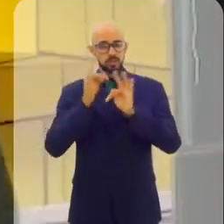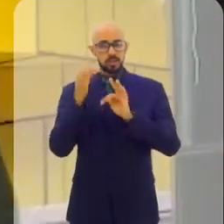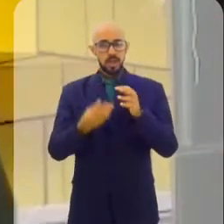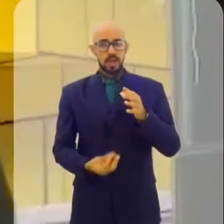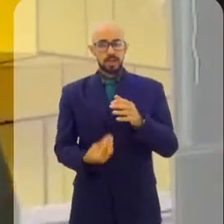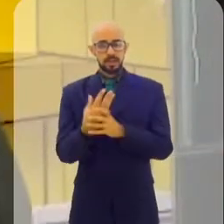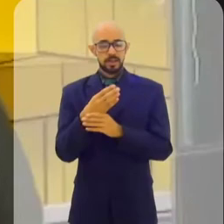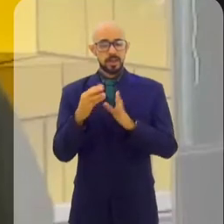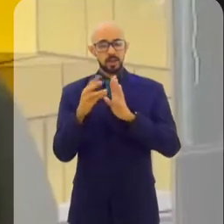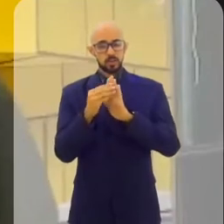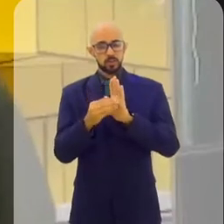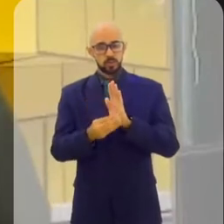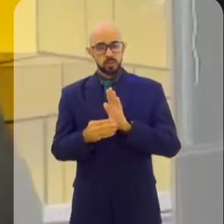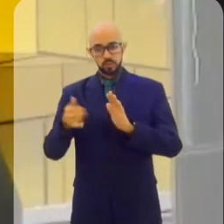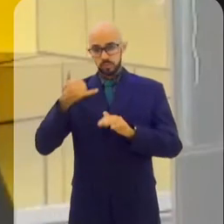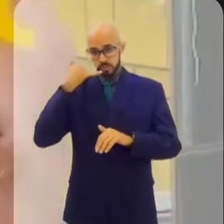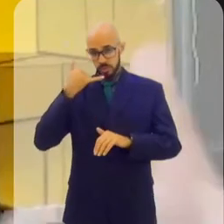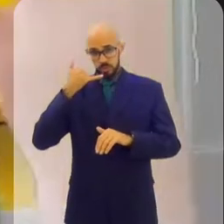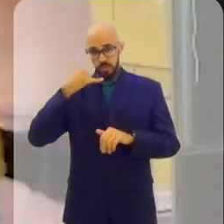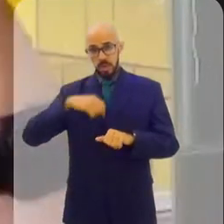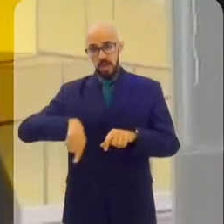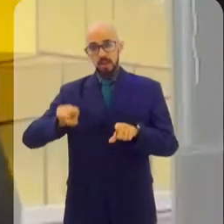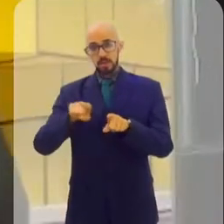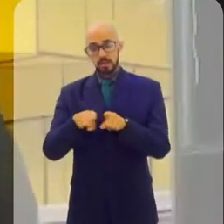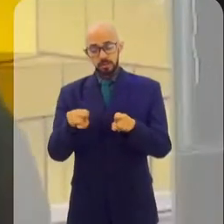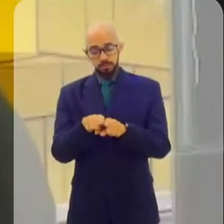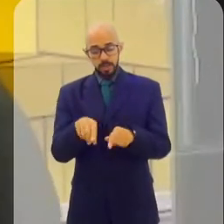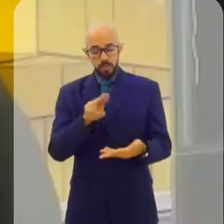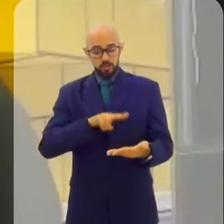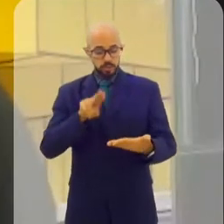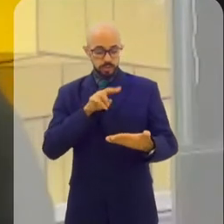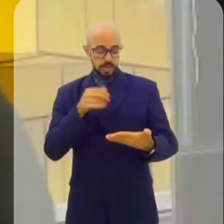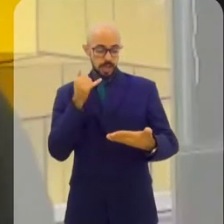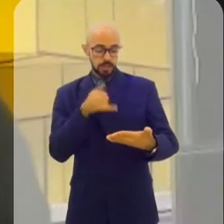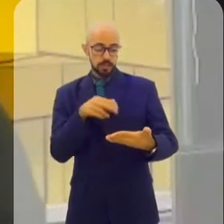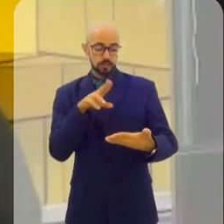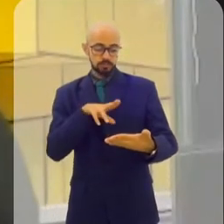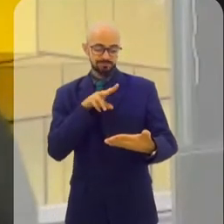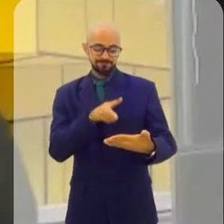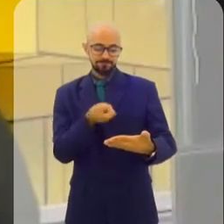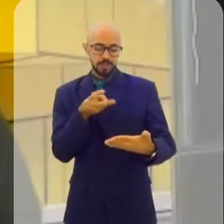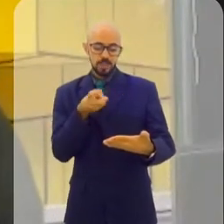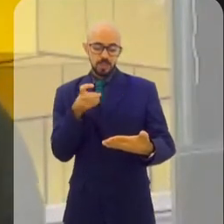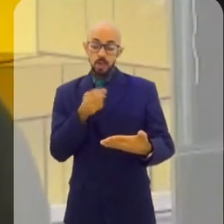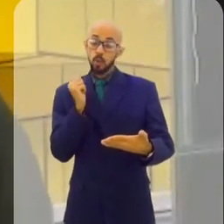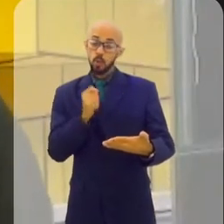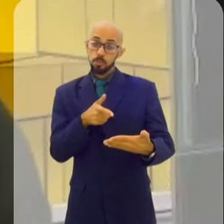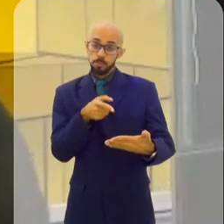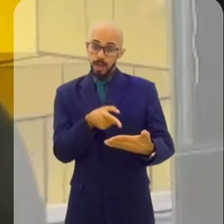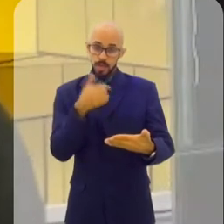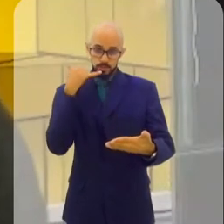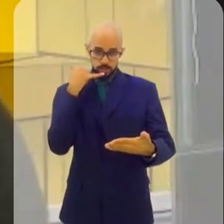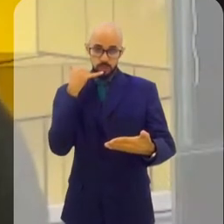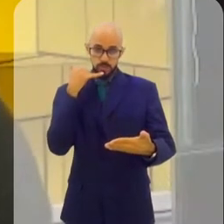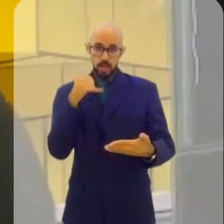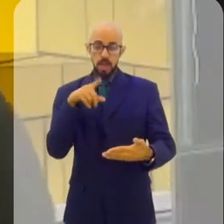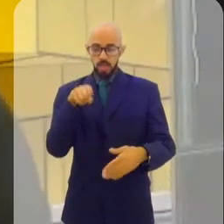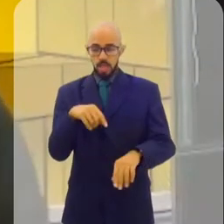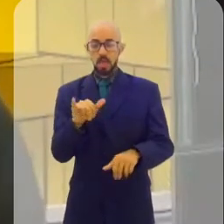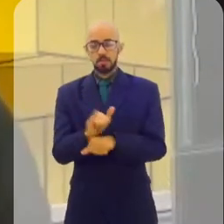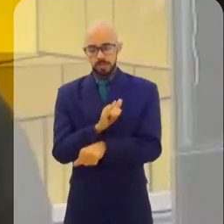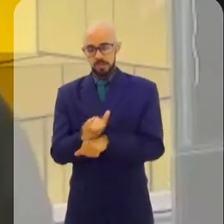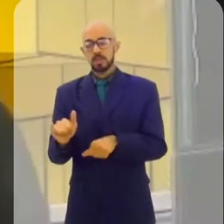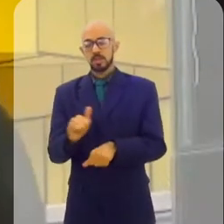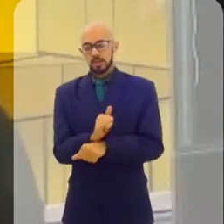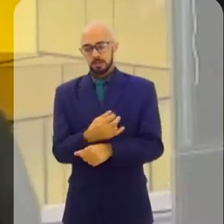a produzir conteúdo no celular, a consumir conteúdo no celular. Então, assim, acho que a economia criativa é uma saída,